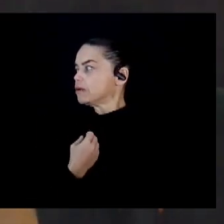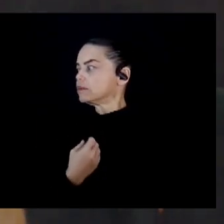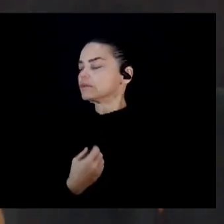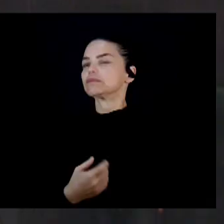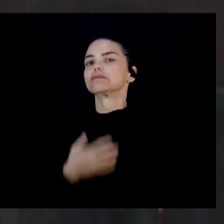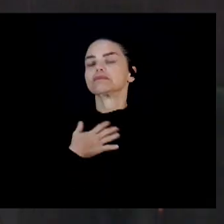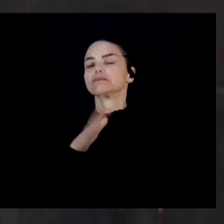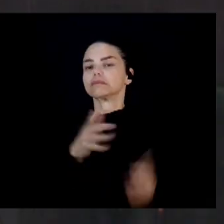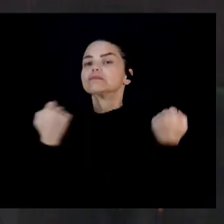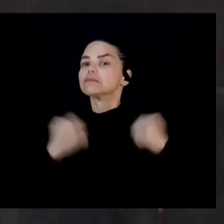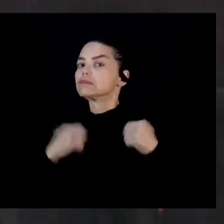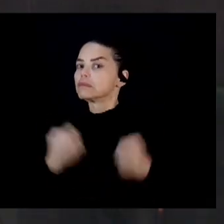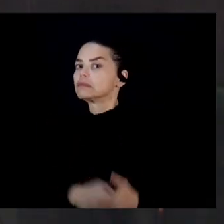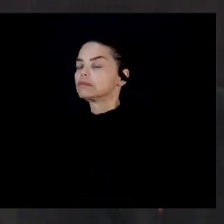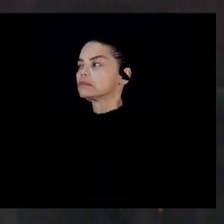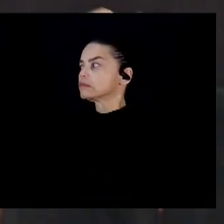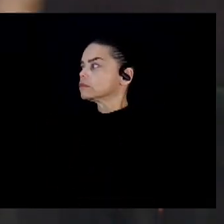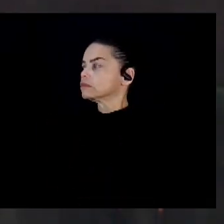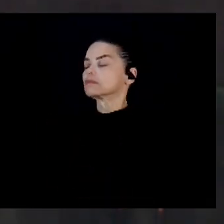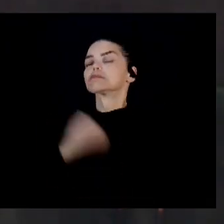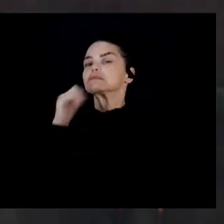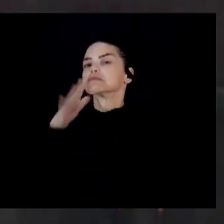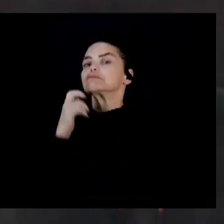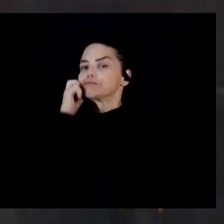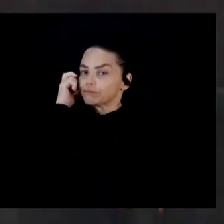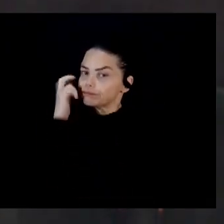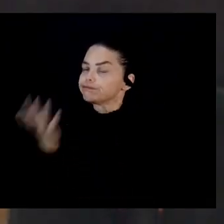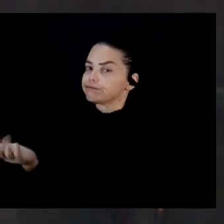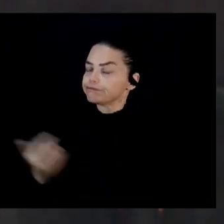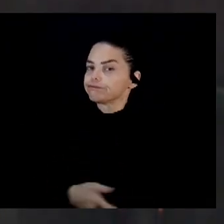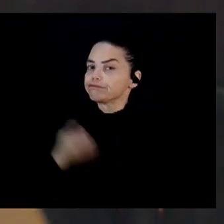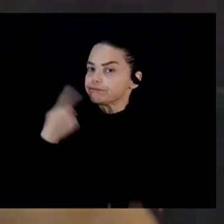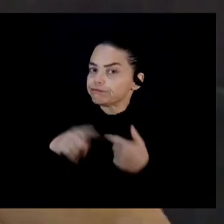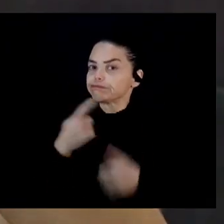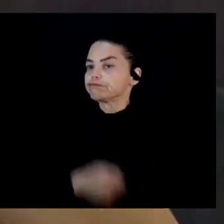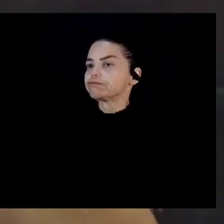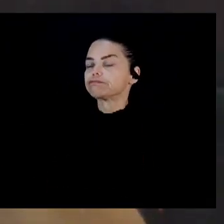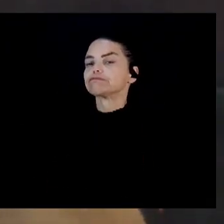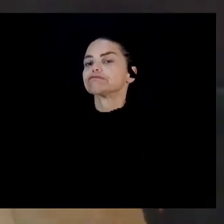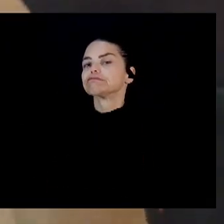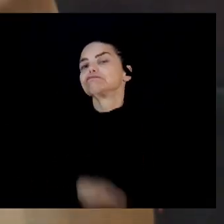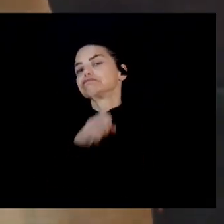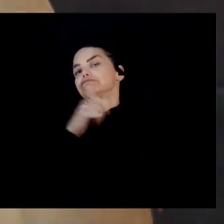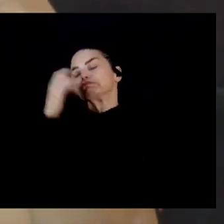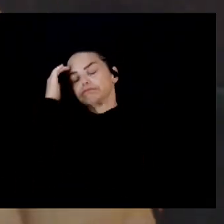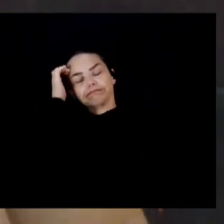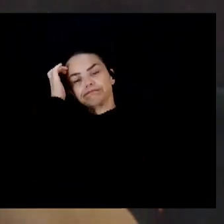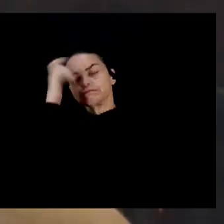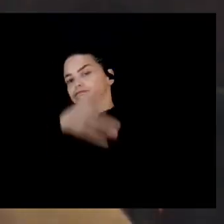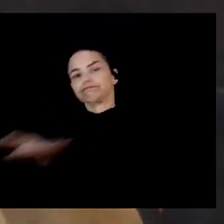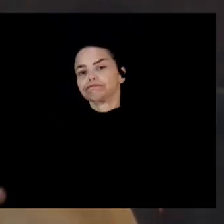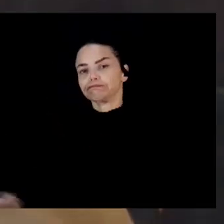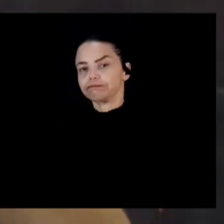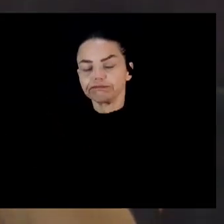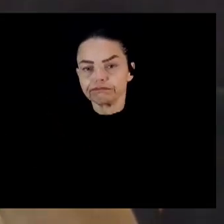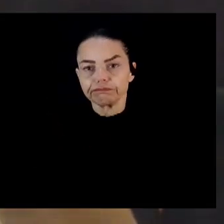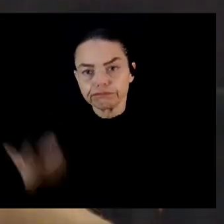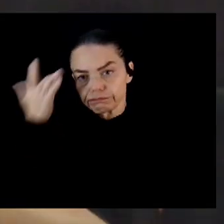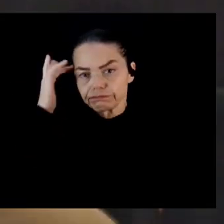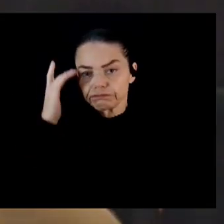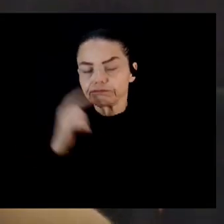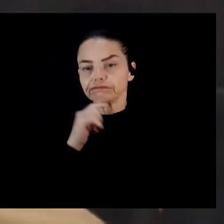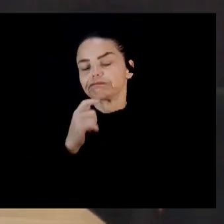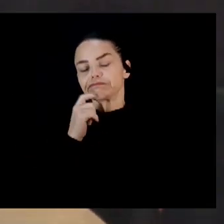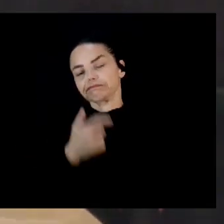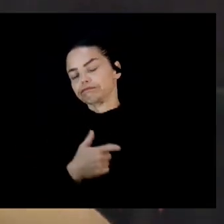precisa ser maior do que essa vergonha. No caso, né, uma vergonha ali de talvez não estar com... Você achar que não está com o corpo ideal